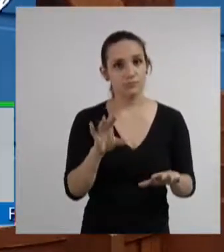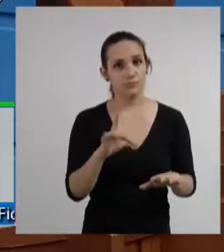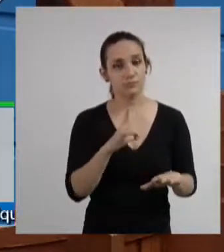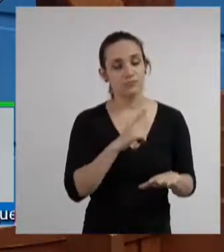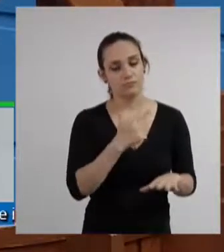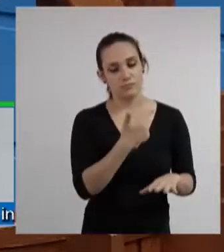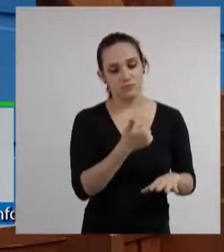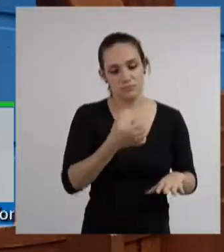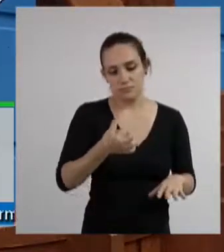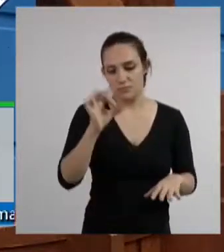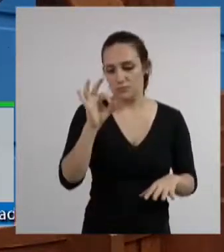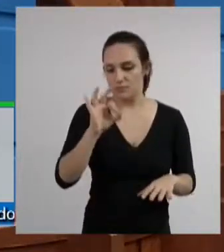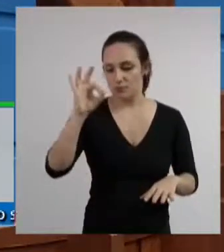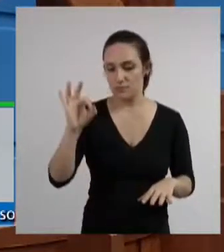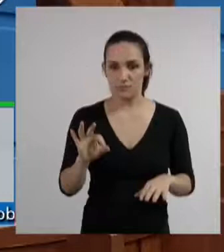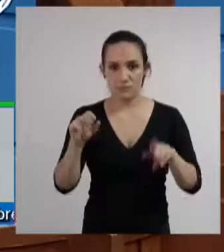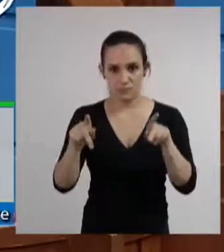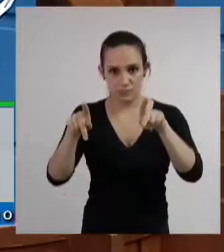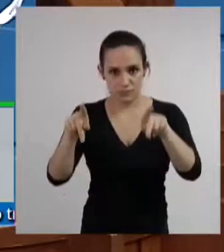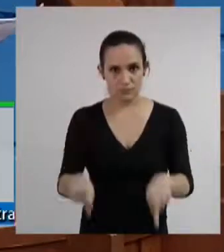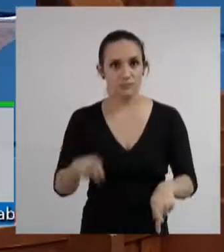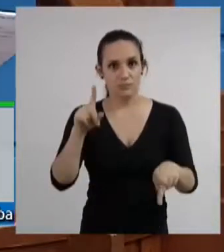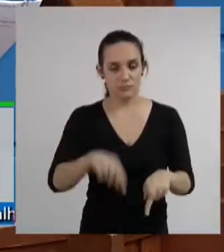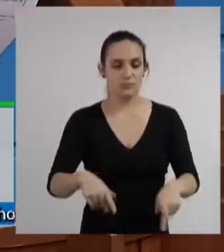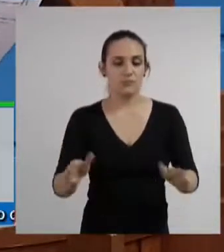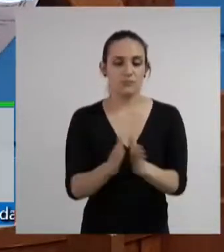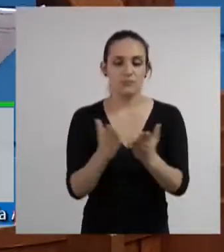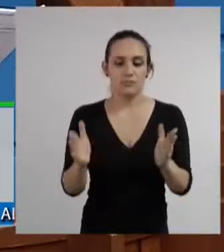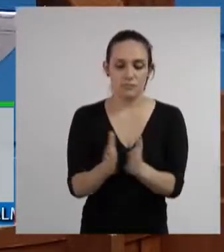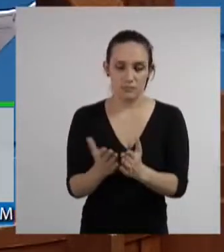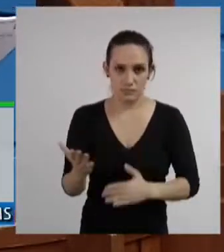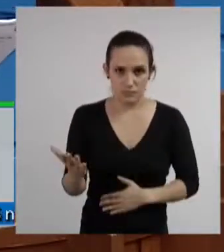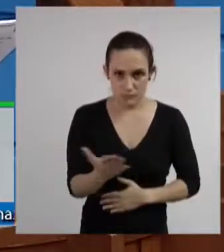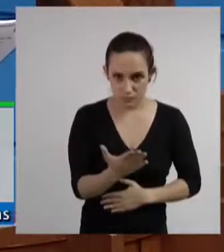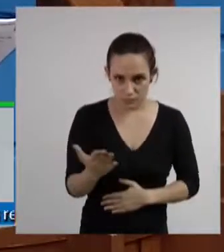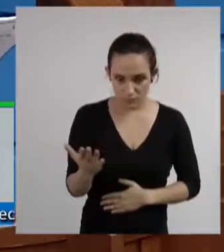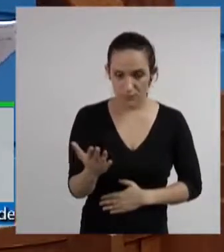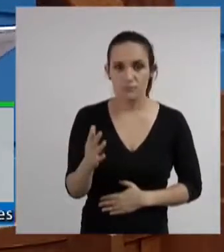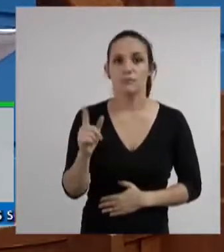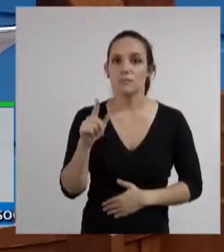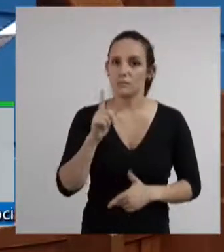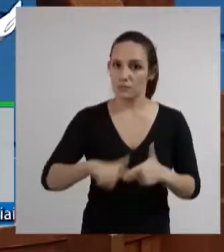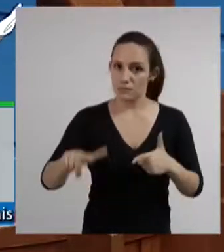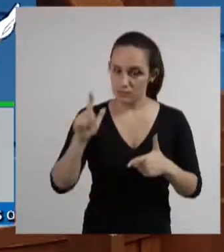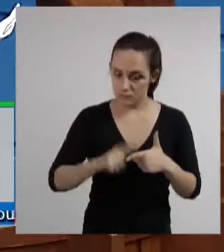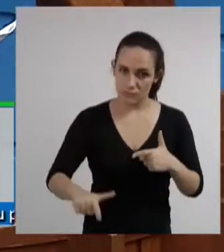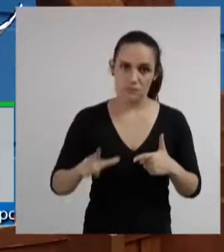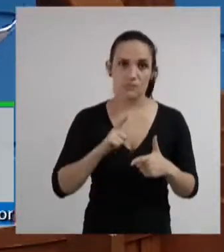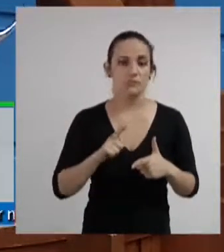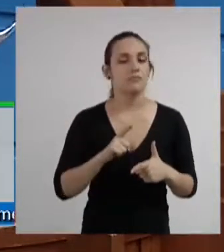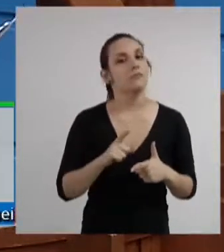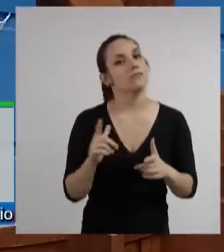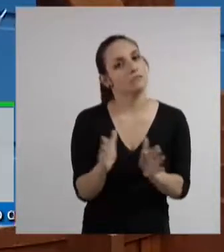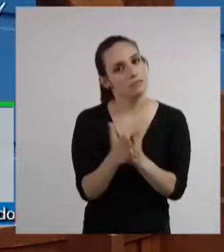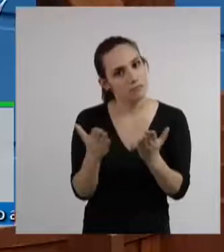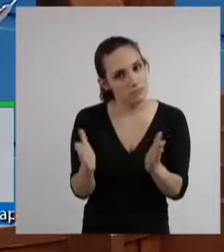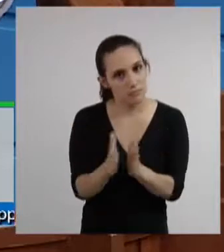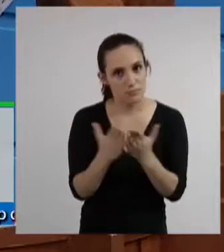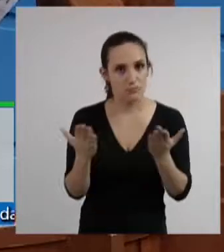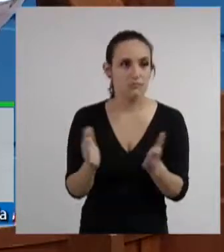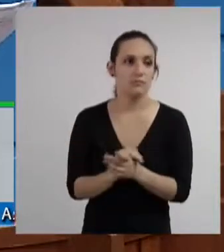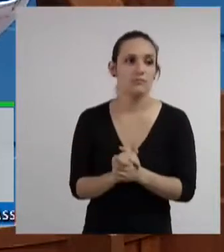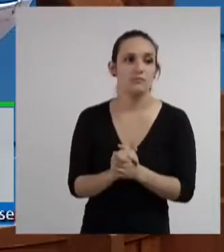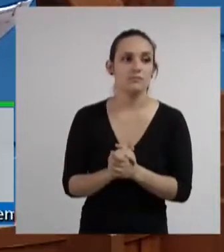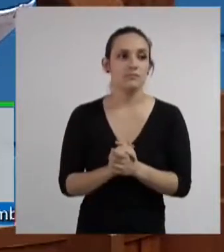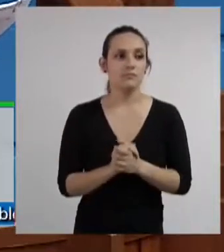26% da população brasileira nesta situação de pobreza.